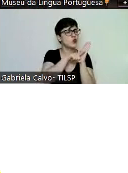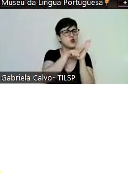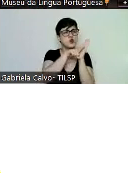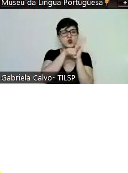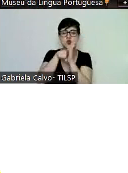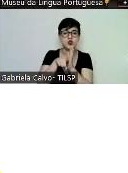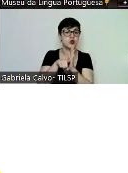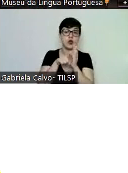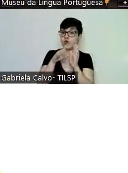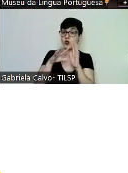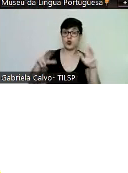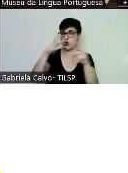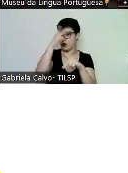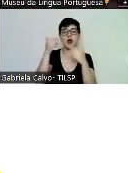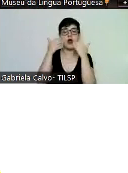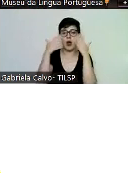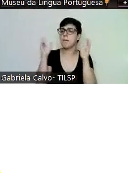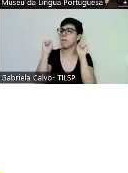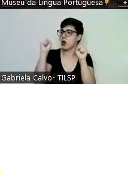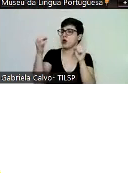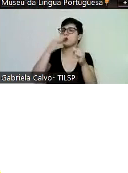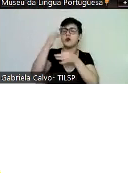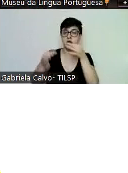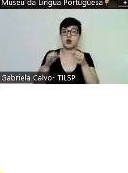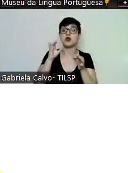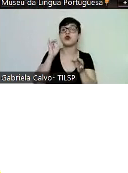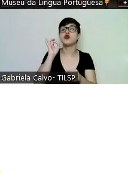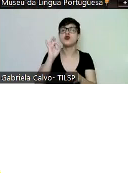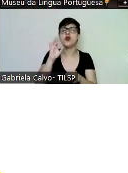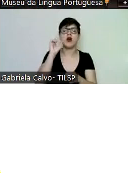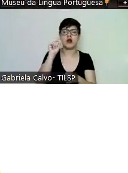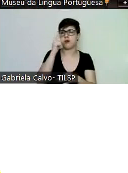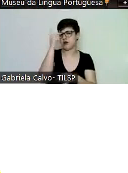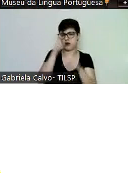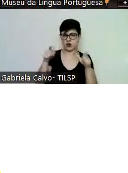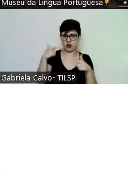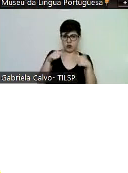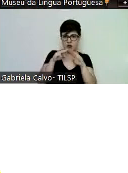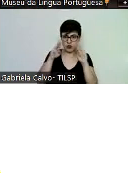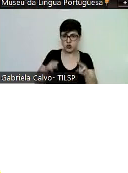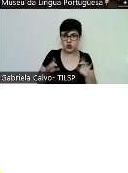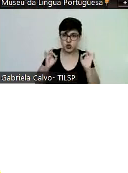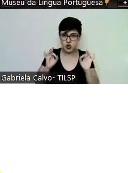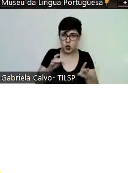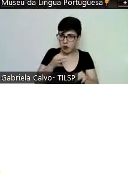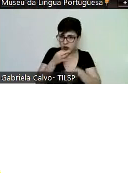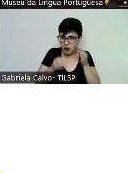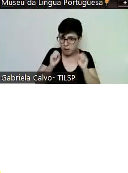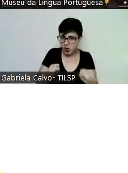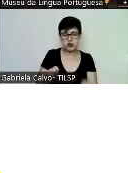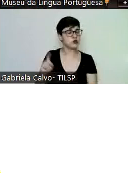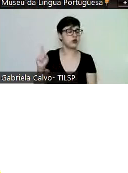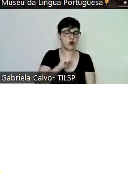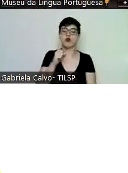pública não só para Trabalhadores de Museu pesquisadores de museus mais interessados em museus a gente